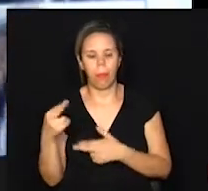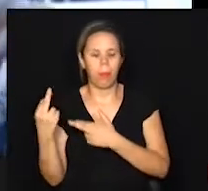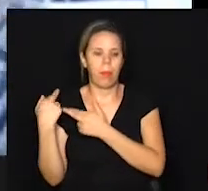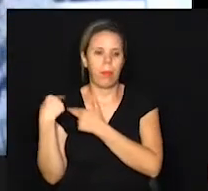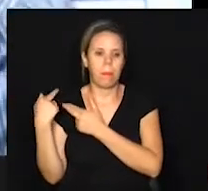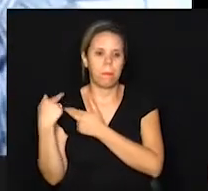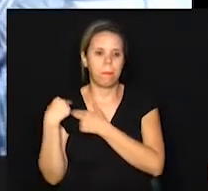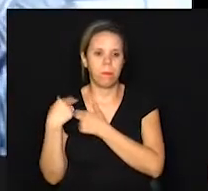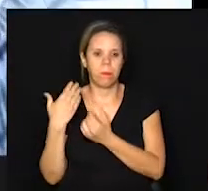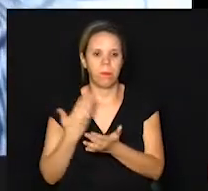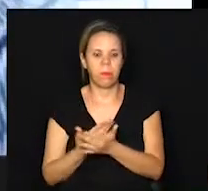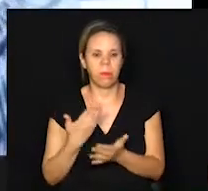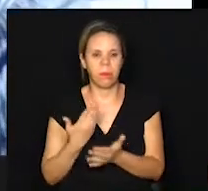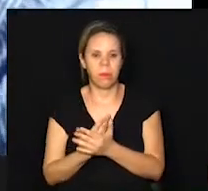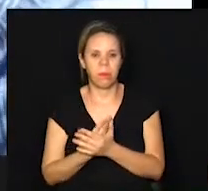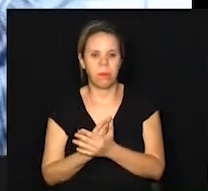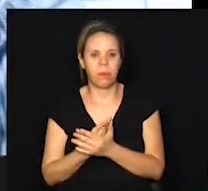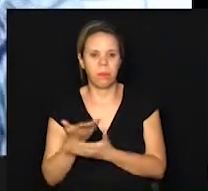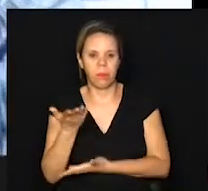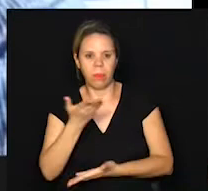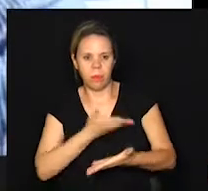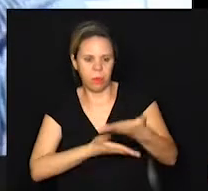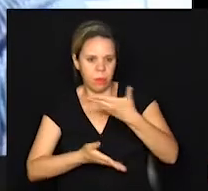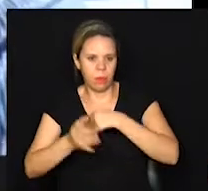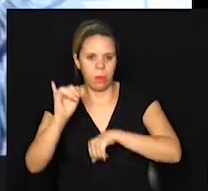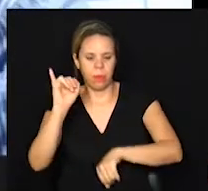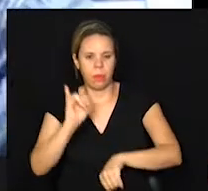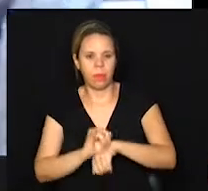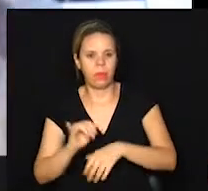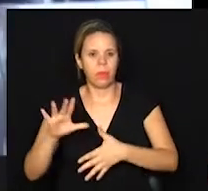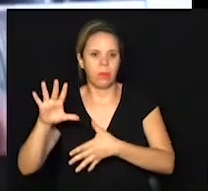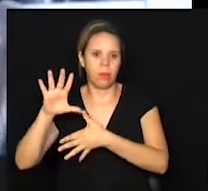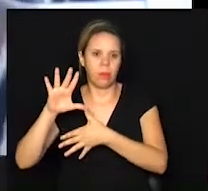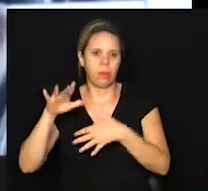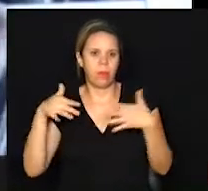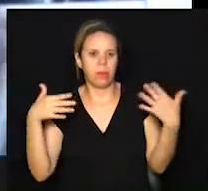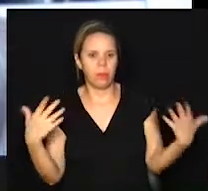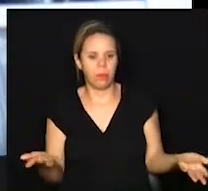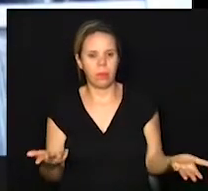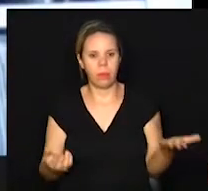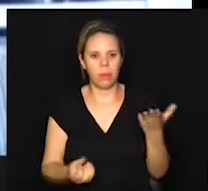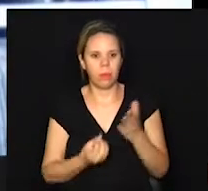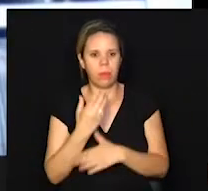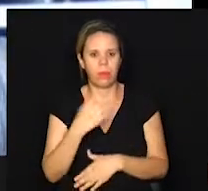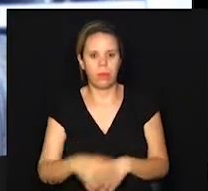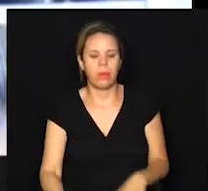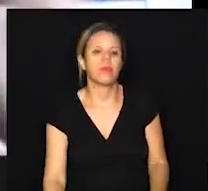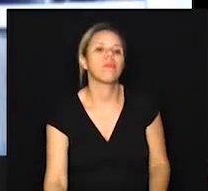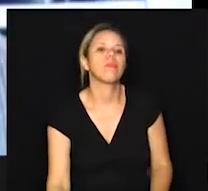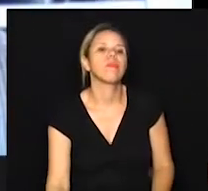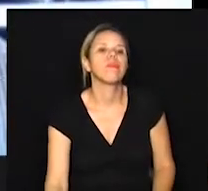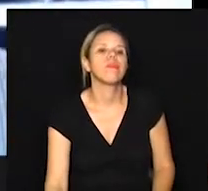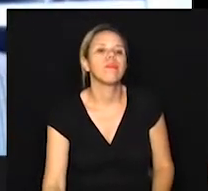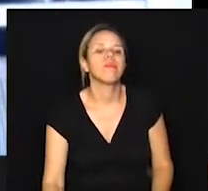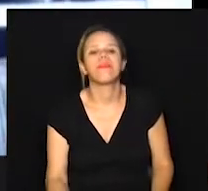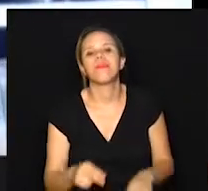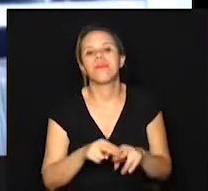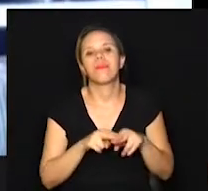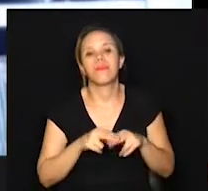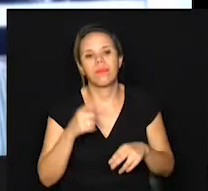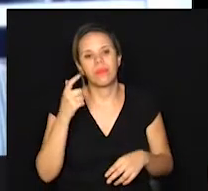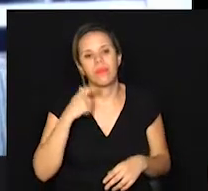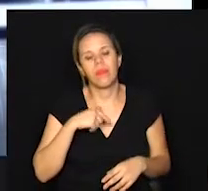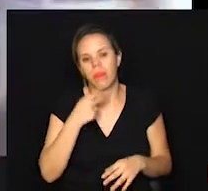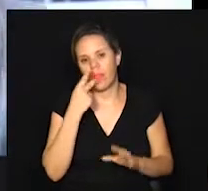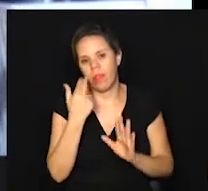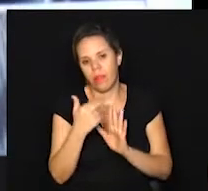responsável da aula de integração de Relações Internacionais da América Latina quando o fato ocorreu. Até por isso que eu sou